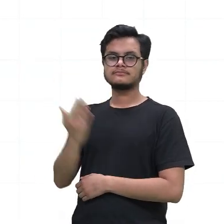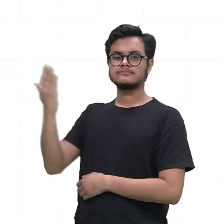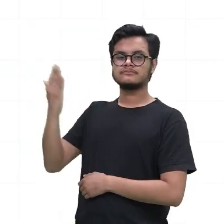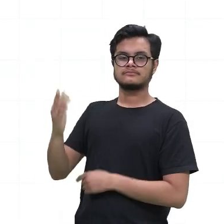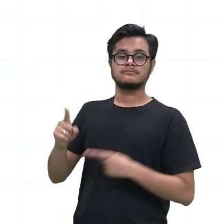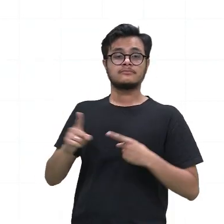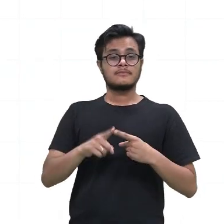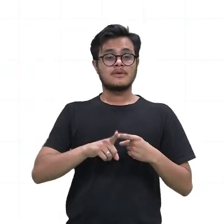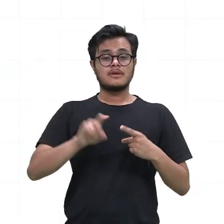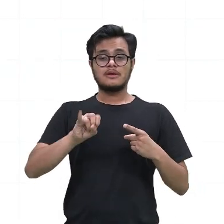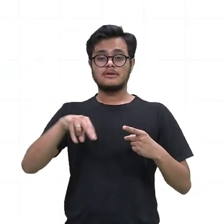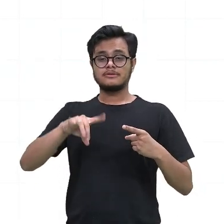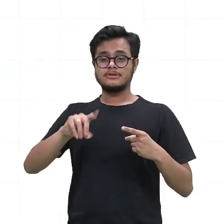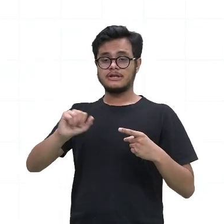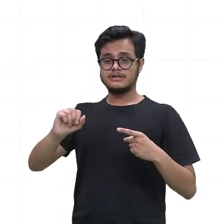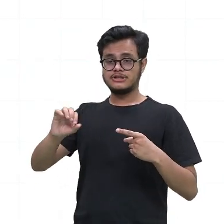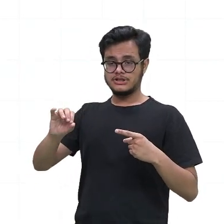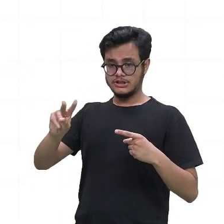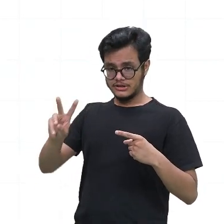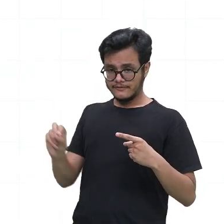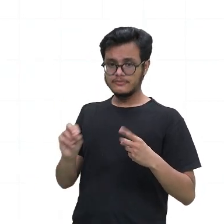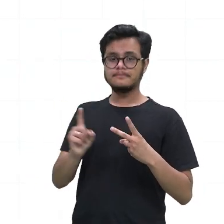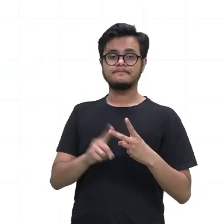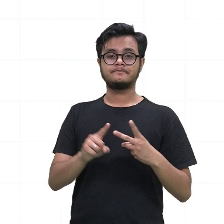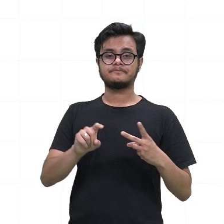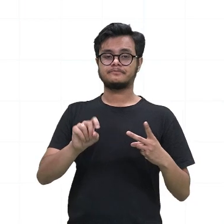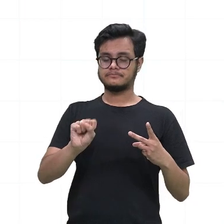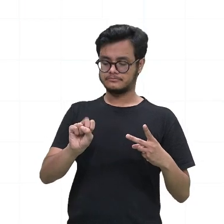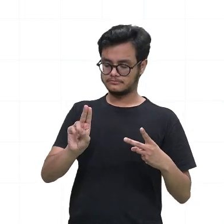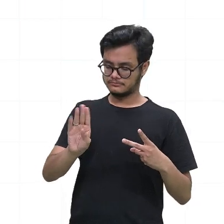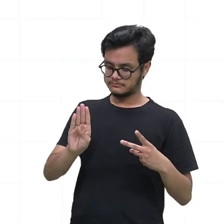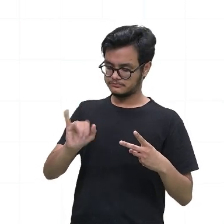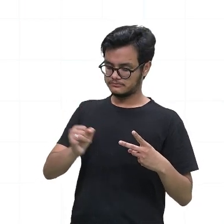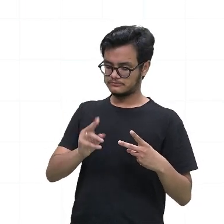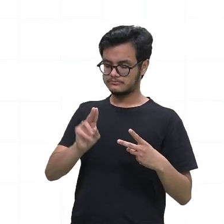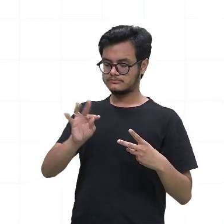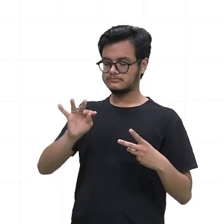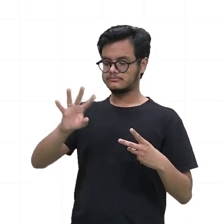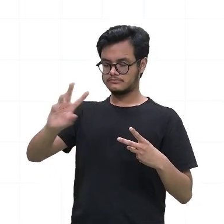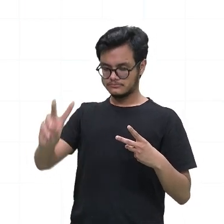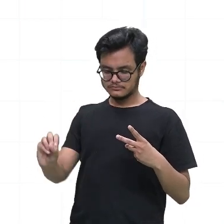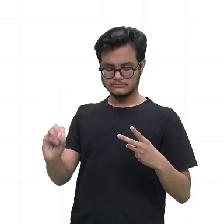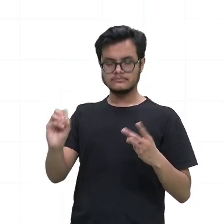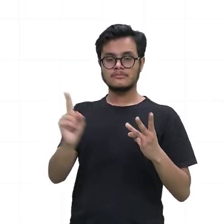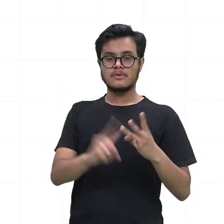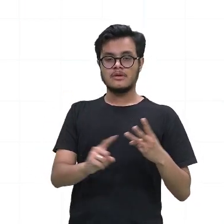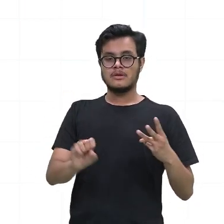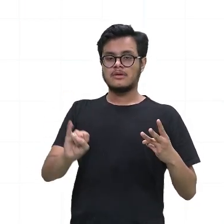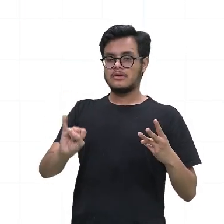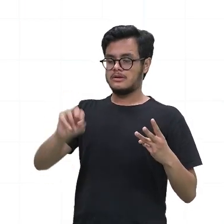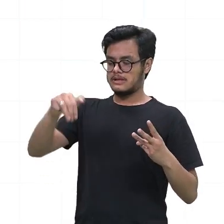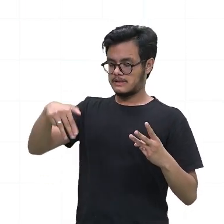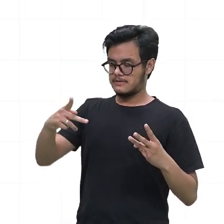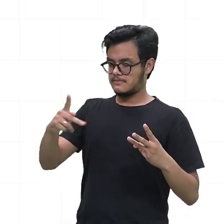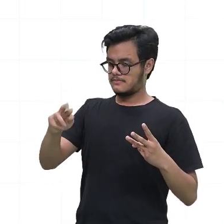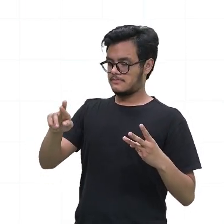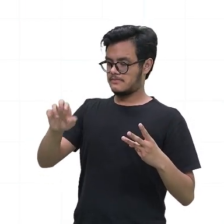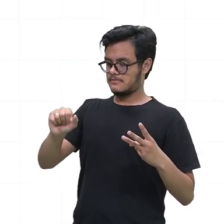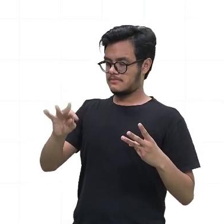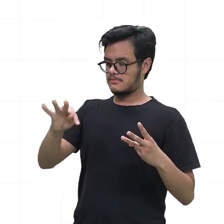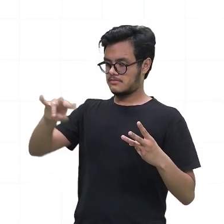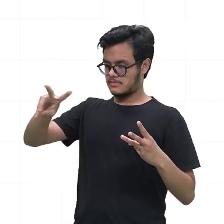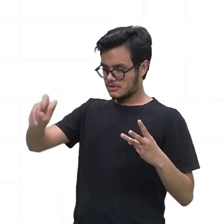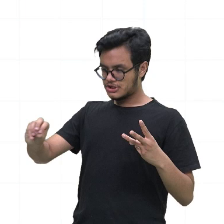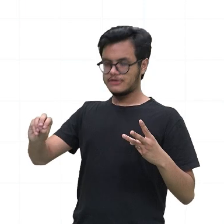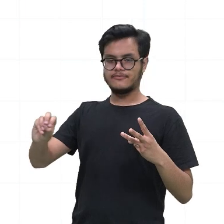situação que é bem interessante que vocês saibam, olha só, a respeito do modo, do verbo. Muito bem. Então vamos aqui, olha